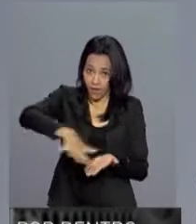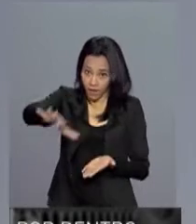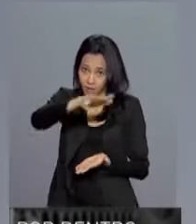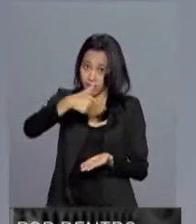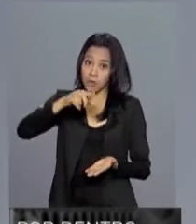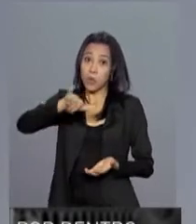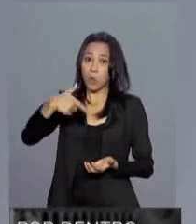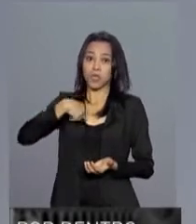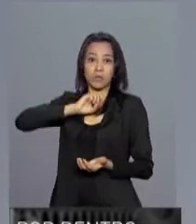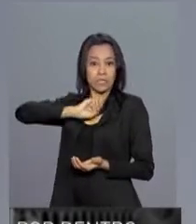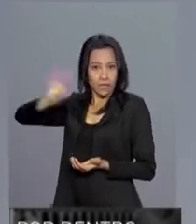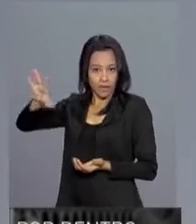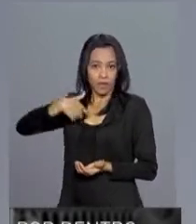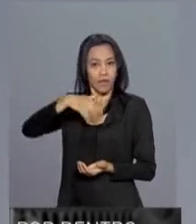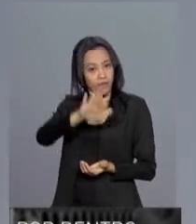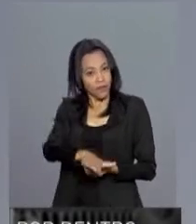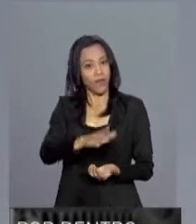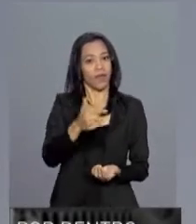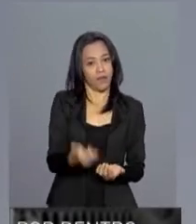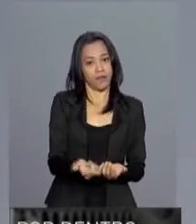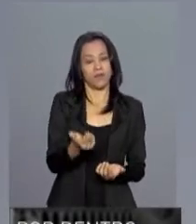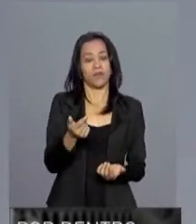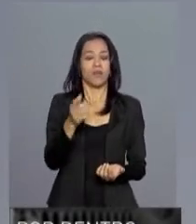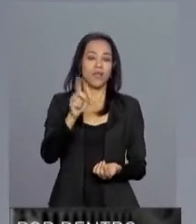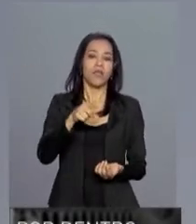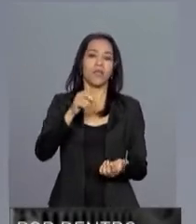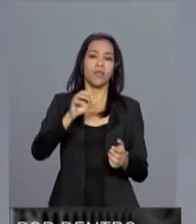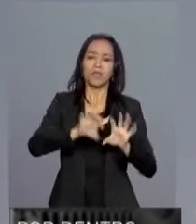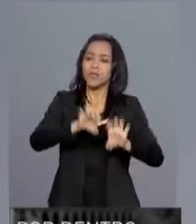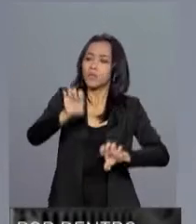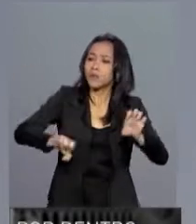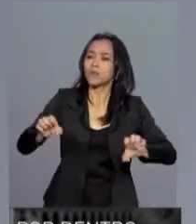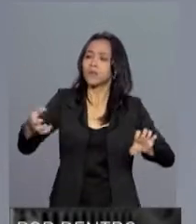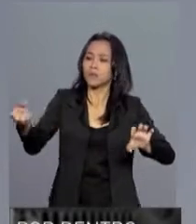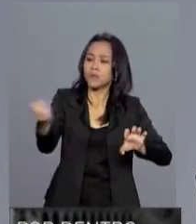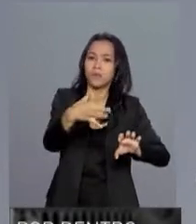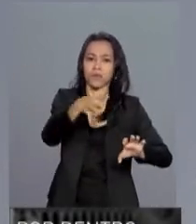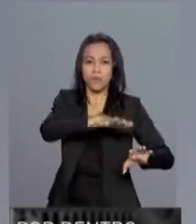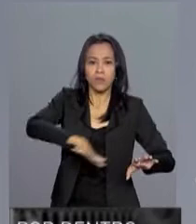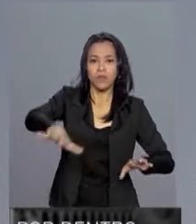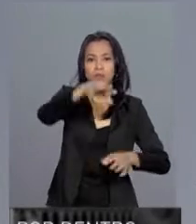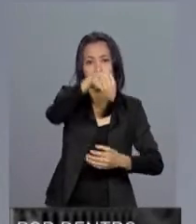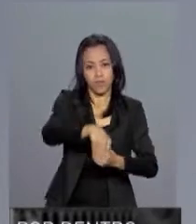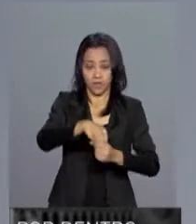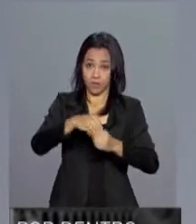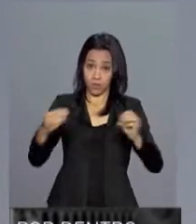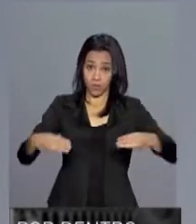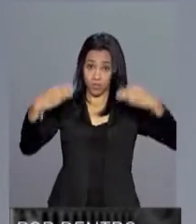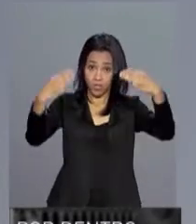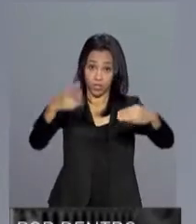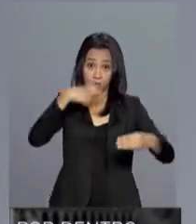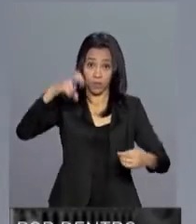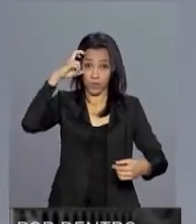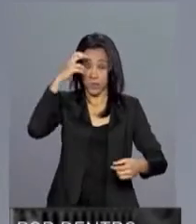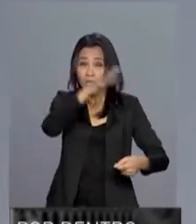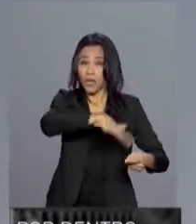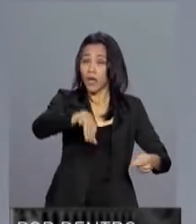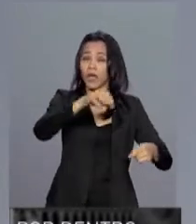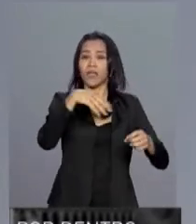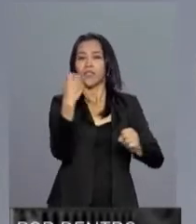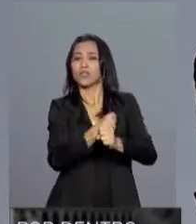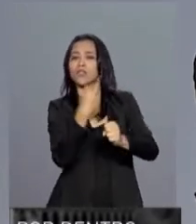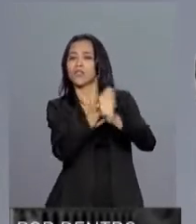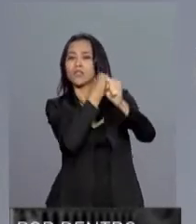de reestruturação do ministério da cultura em todas as áreas patrimônio histórico construção de